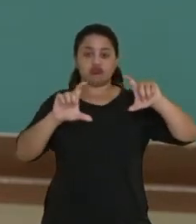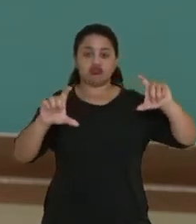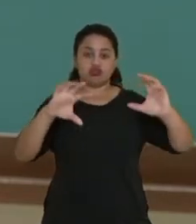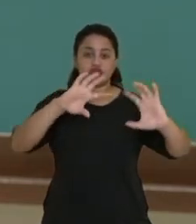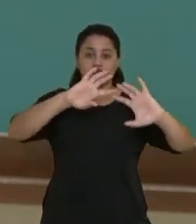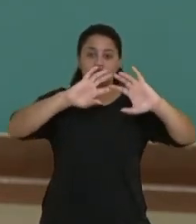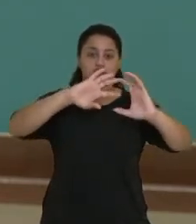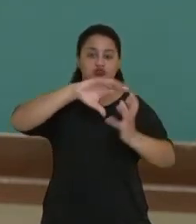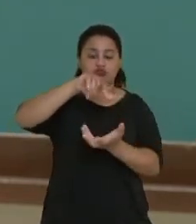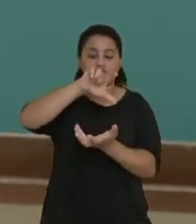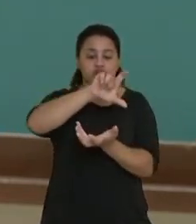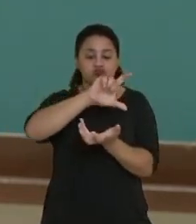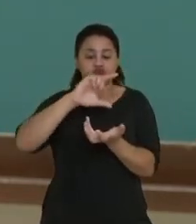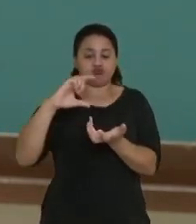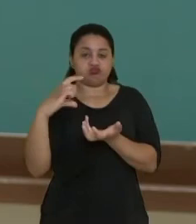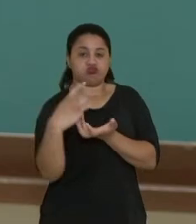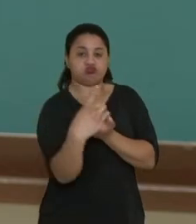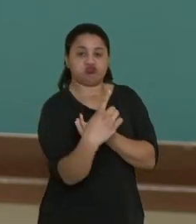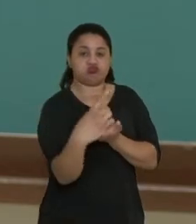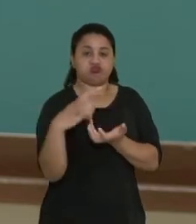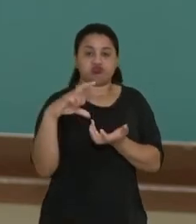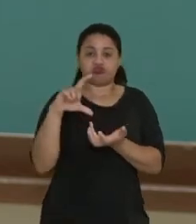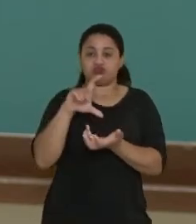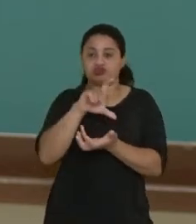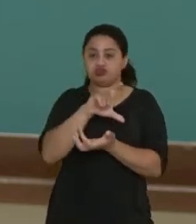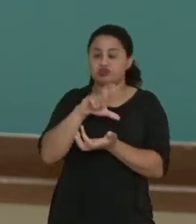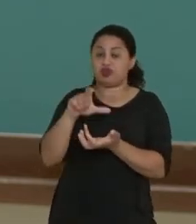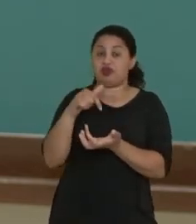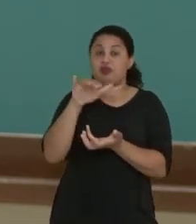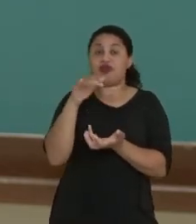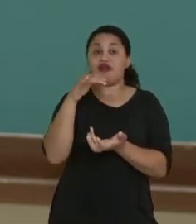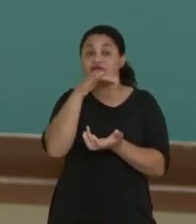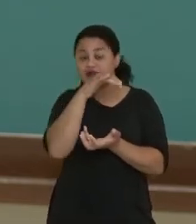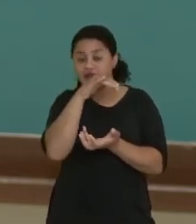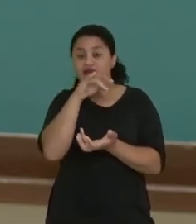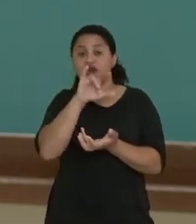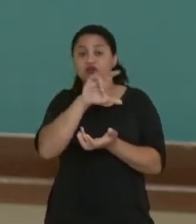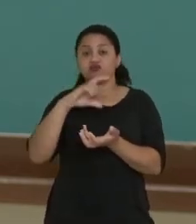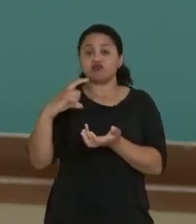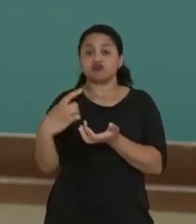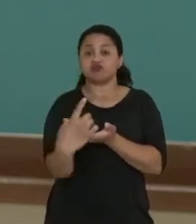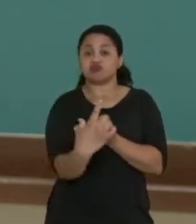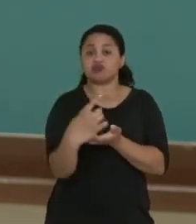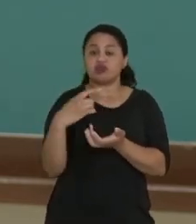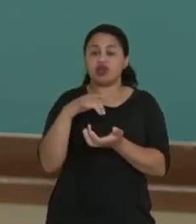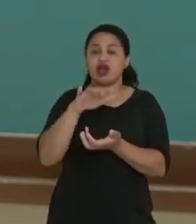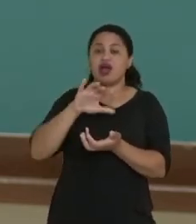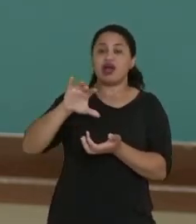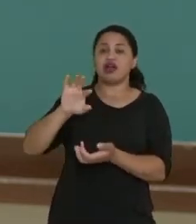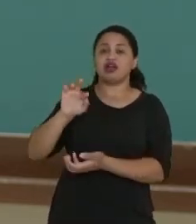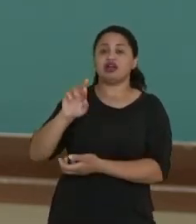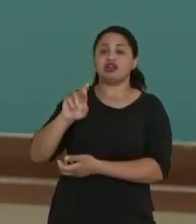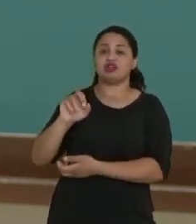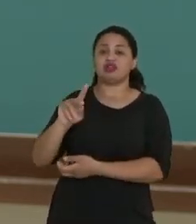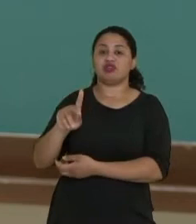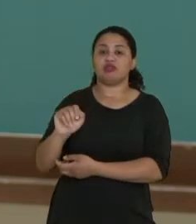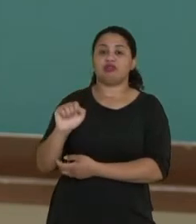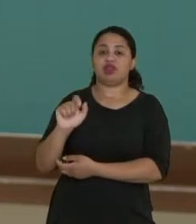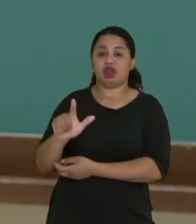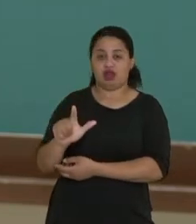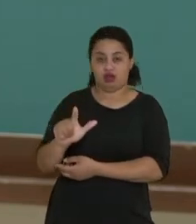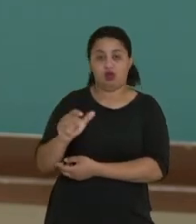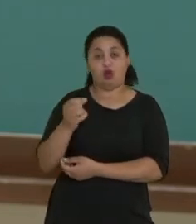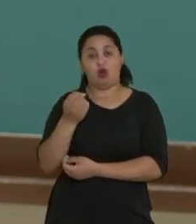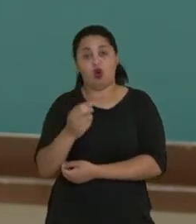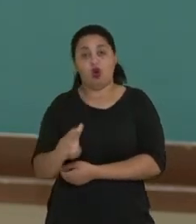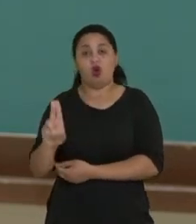do planeta Terra que é a mais aquecida pelo Sol, que é chamada de zona tropical ou intertropical. Aí